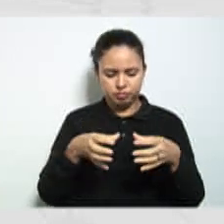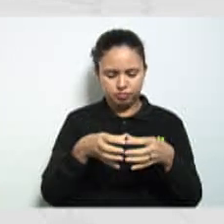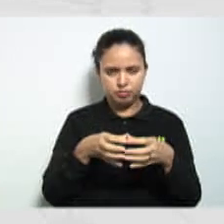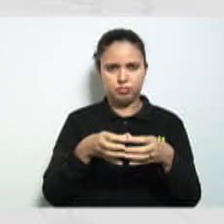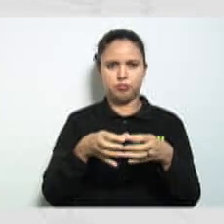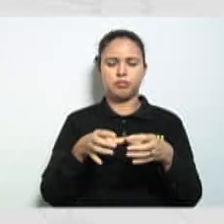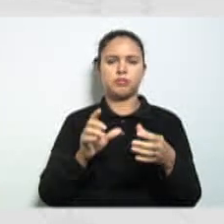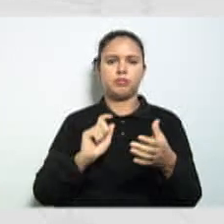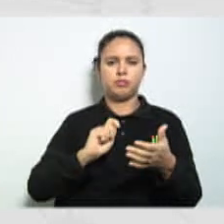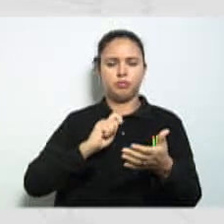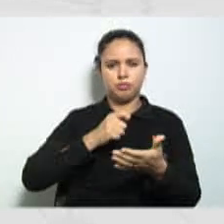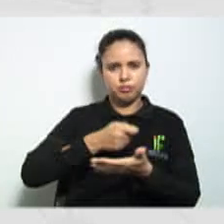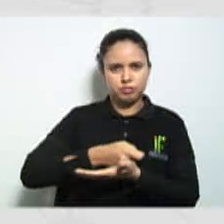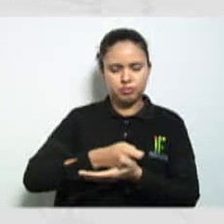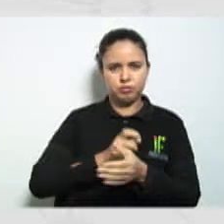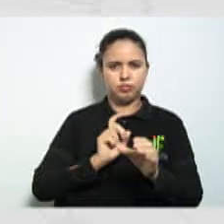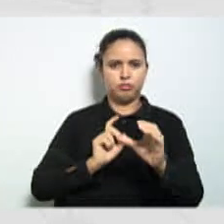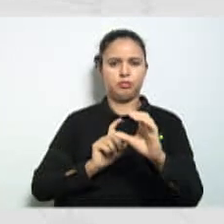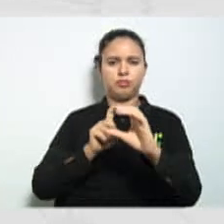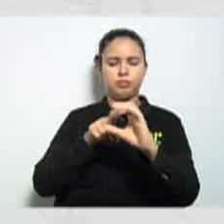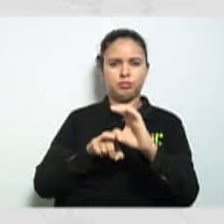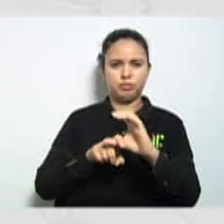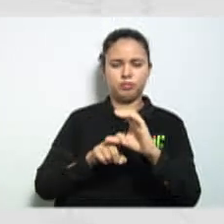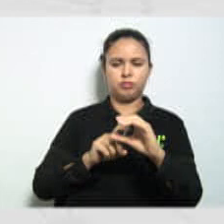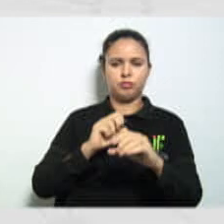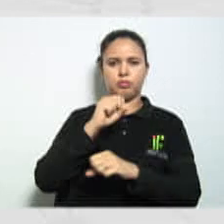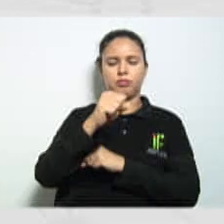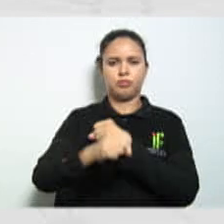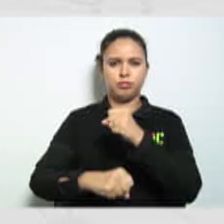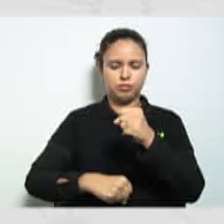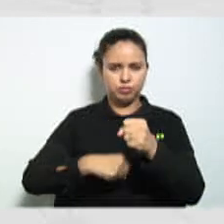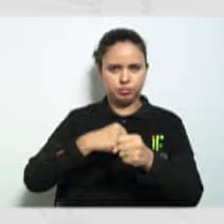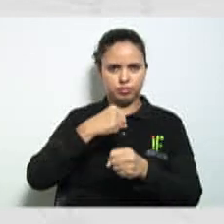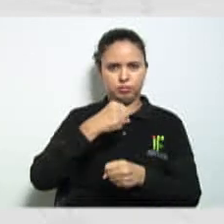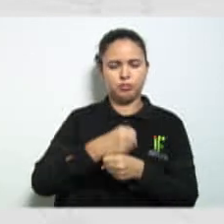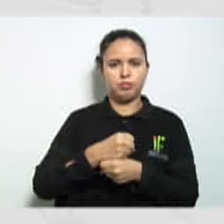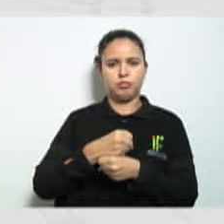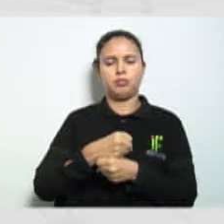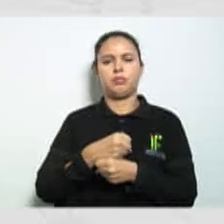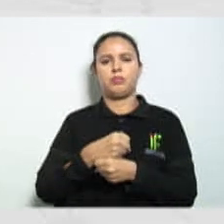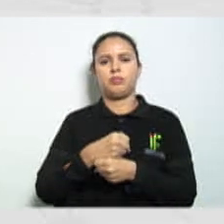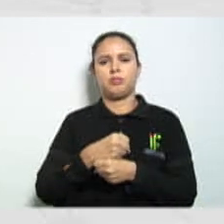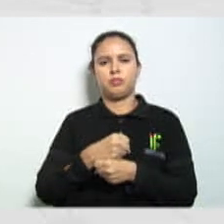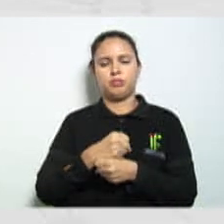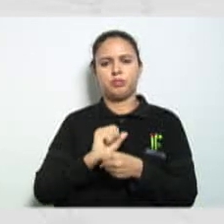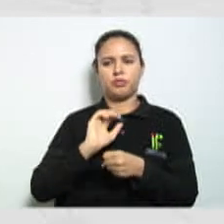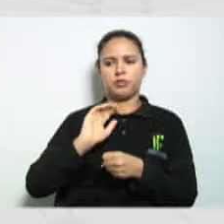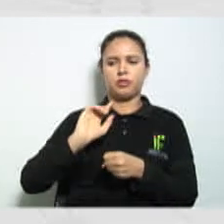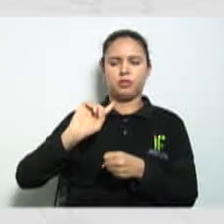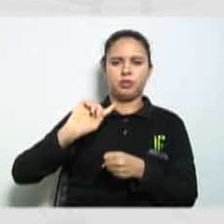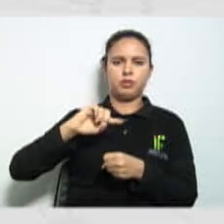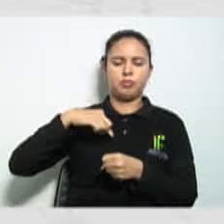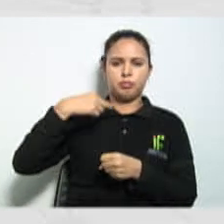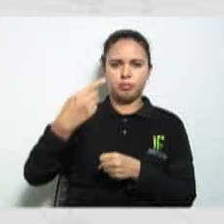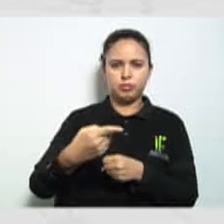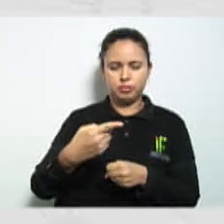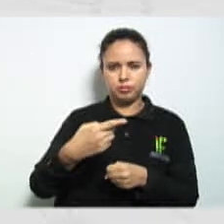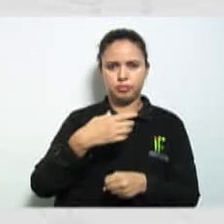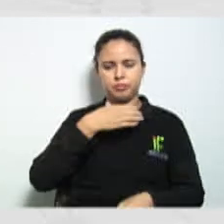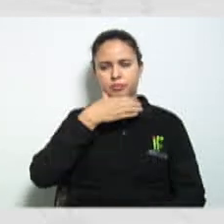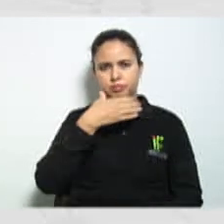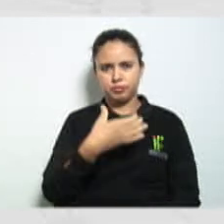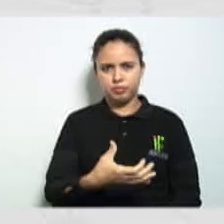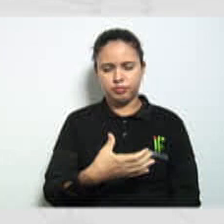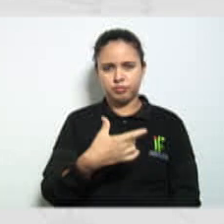do exercício social seguinte. Então, o que seria isso? Após